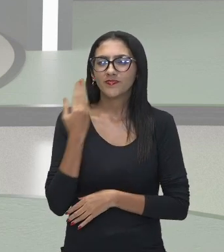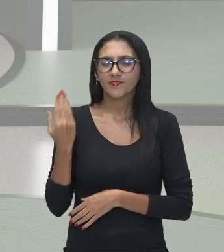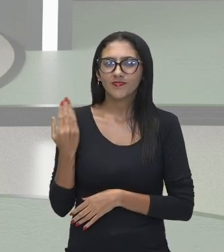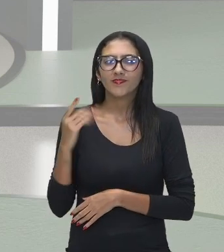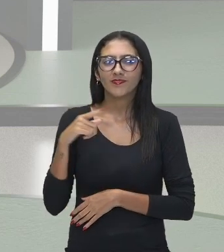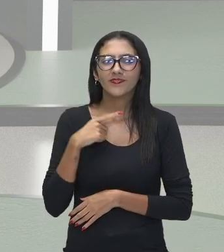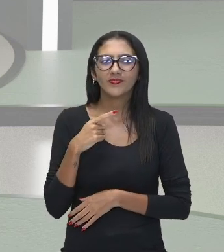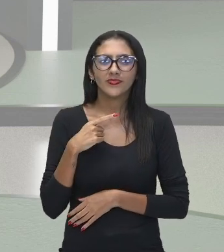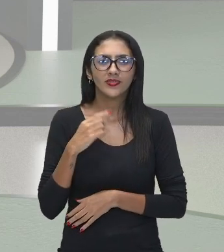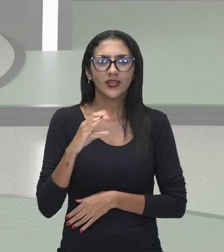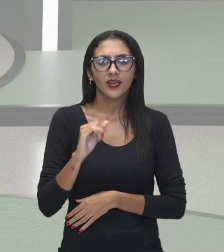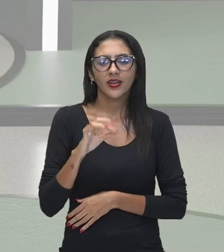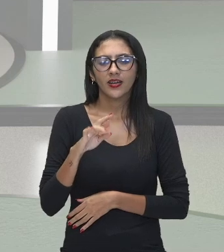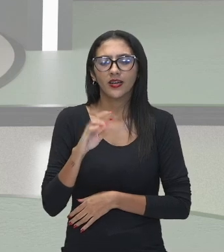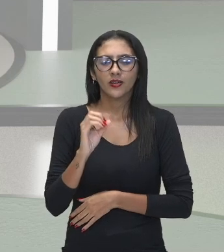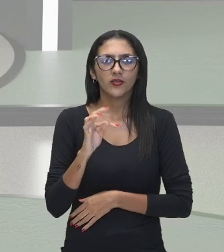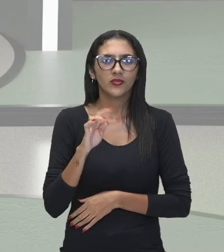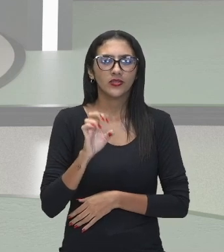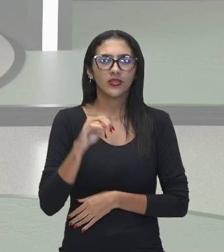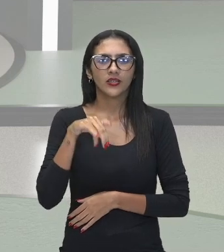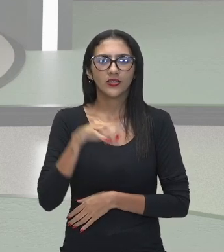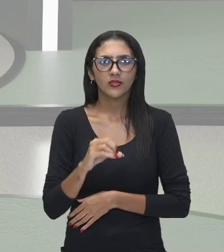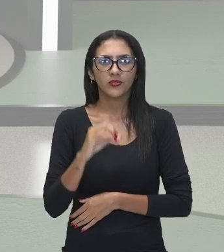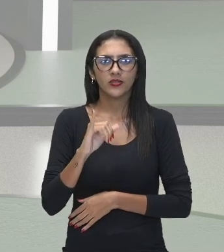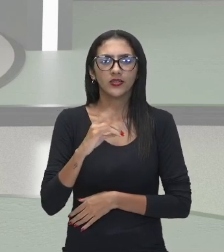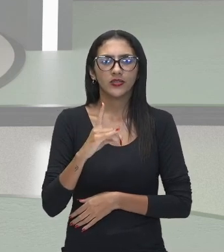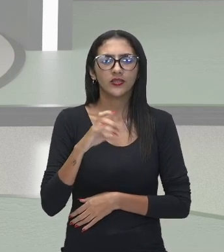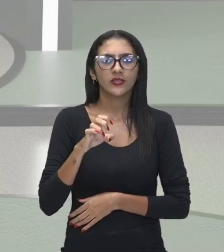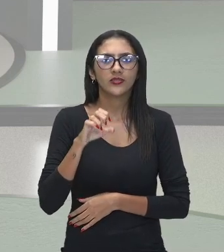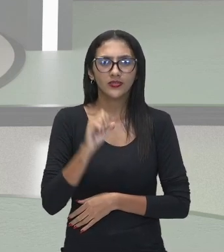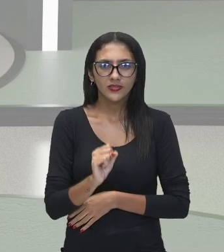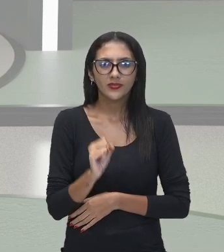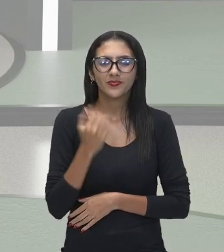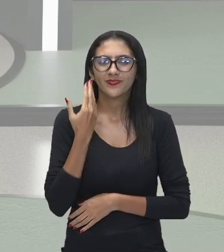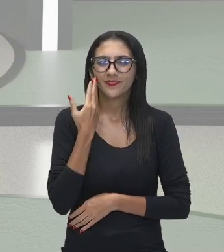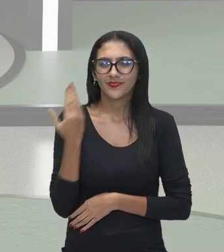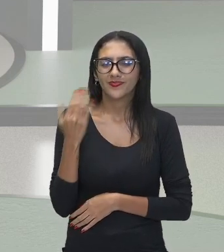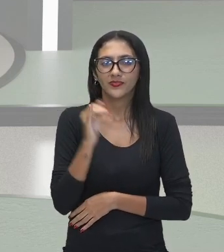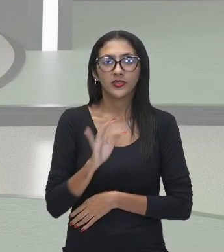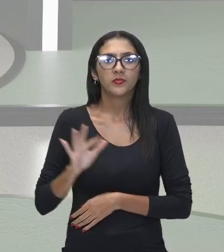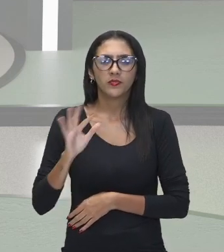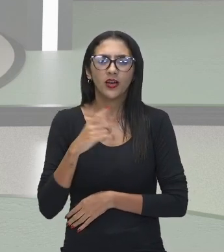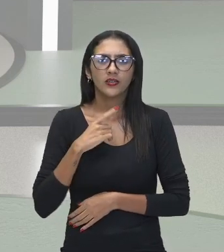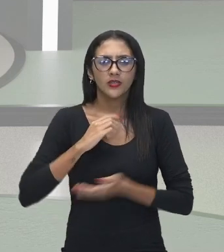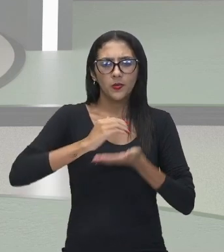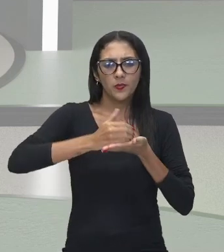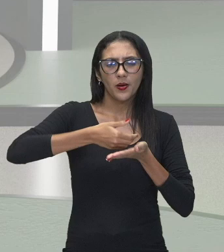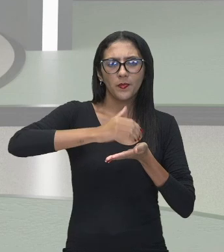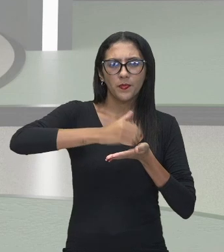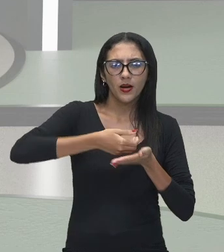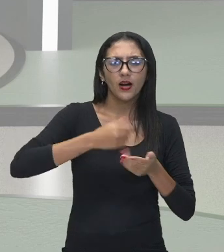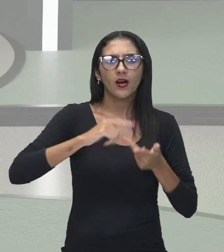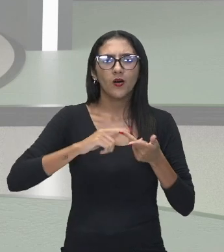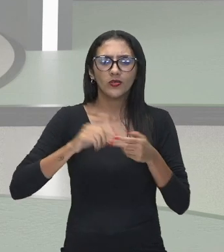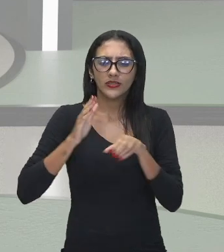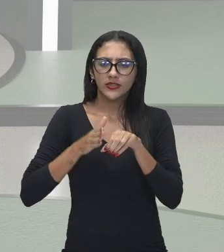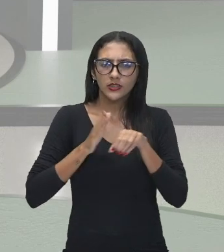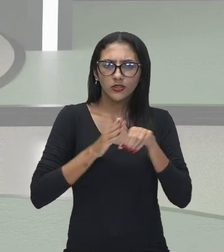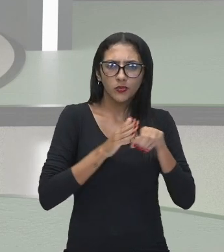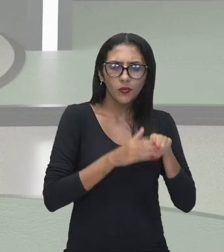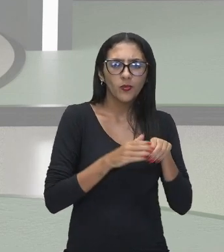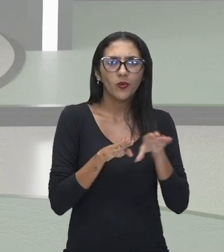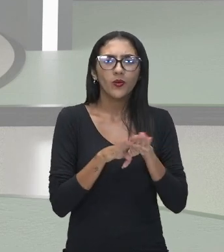nos carotenoides. Observem bem aqui essa imagem que eu trouxe aqui mamão, trouxe aqui cenoura para